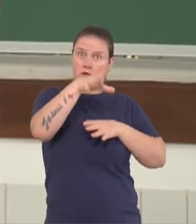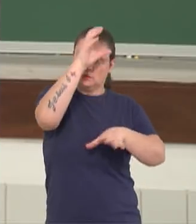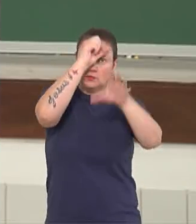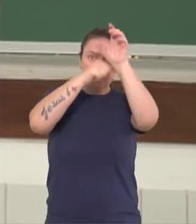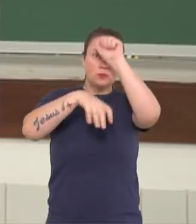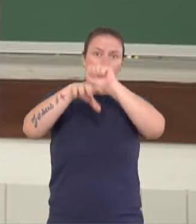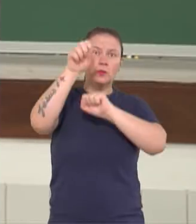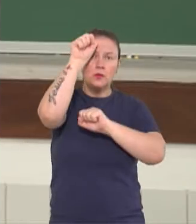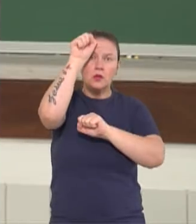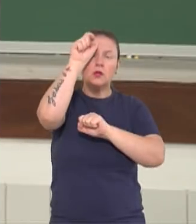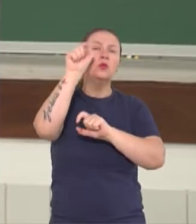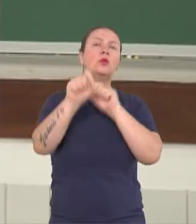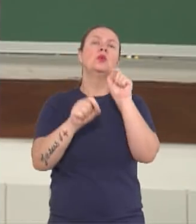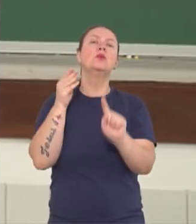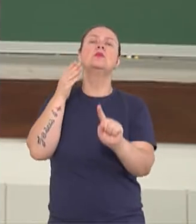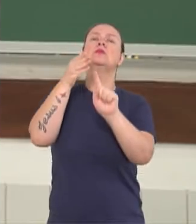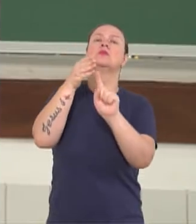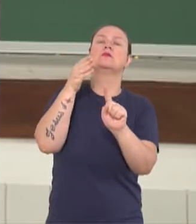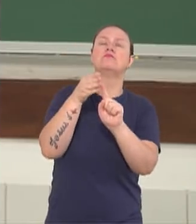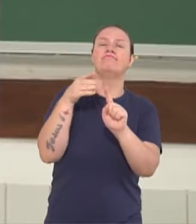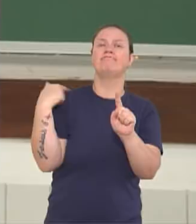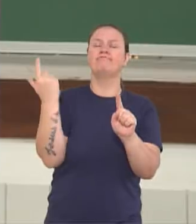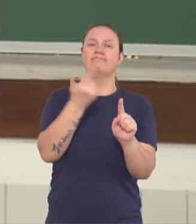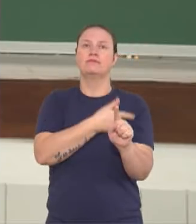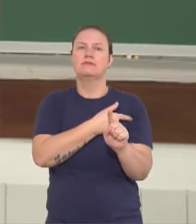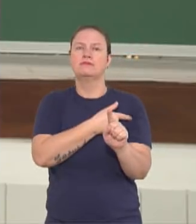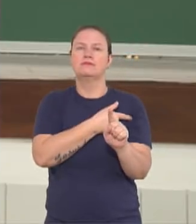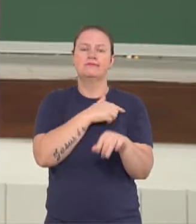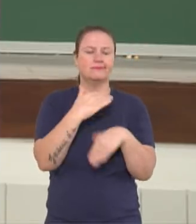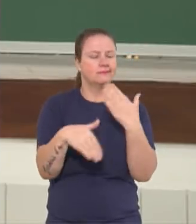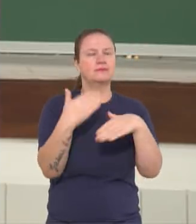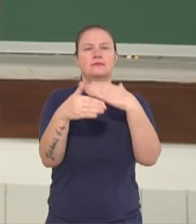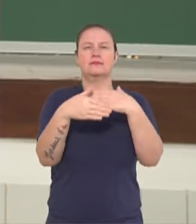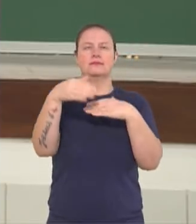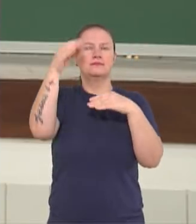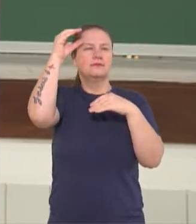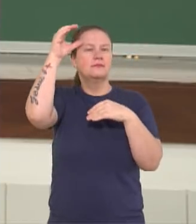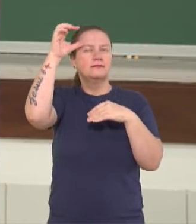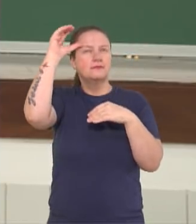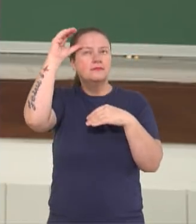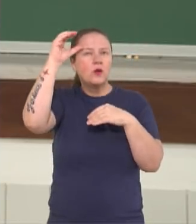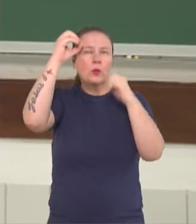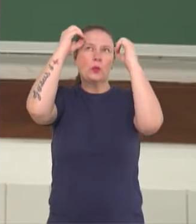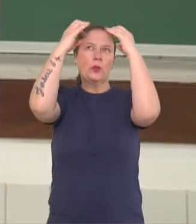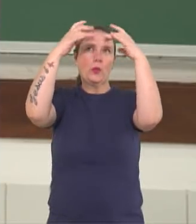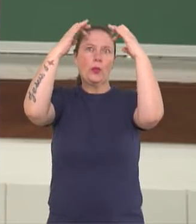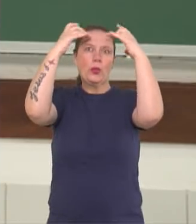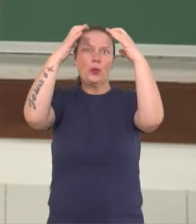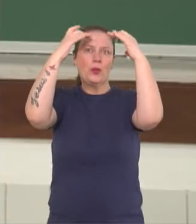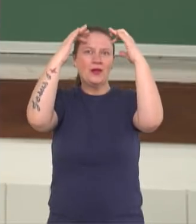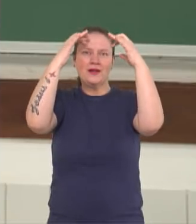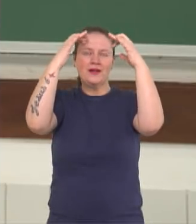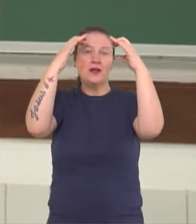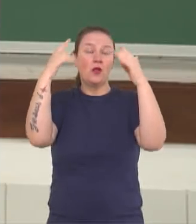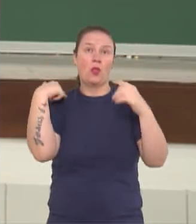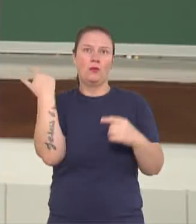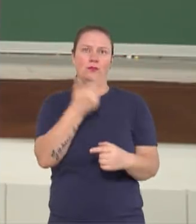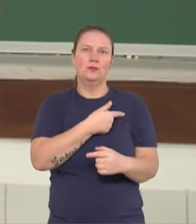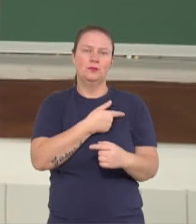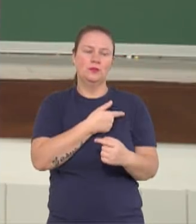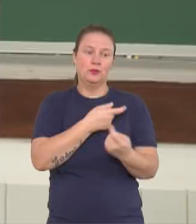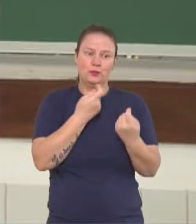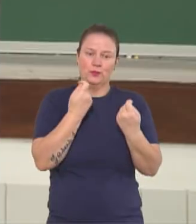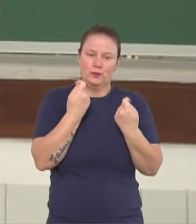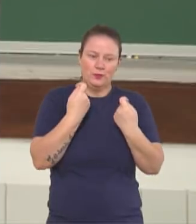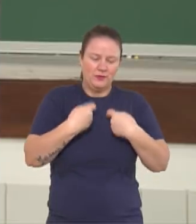aí para quê? Para fazer com que o nosso aprimoramento cognitivo, né, para fazer com que o nosso repertório cultural